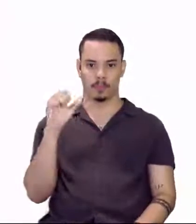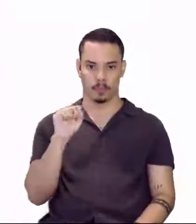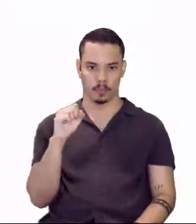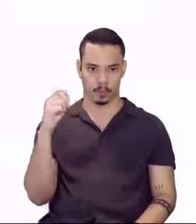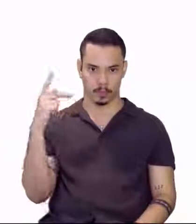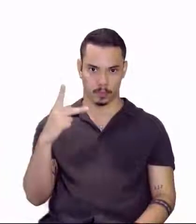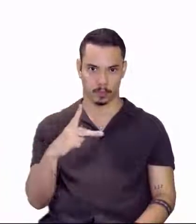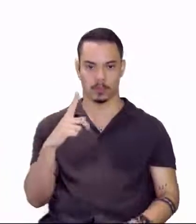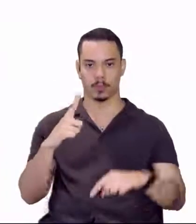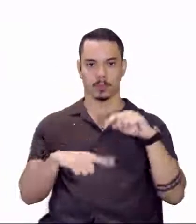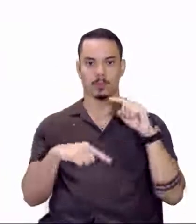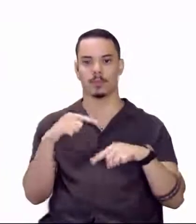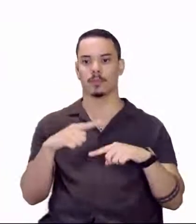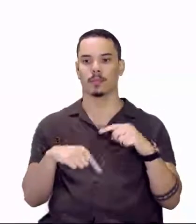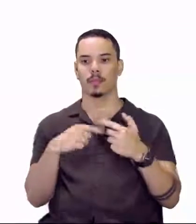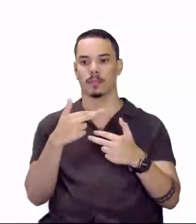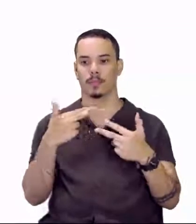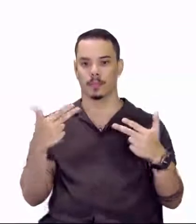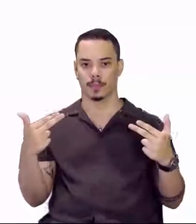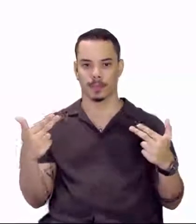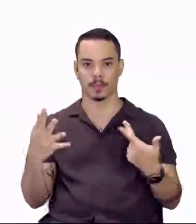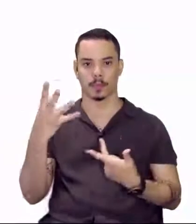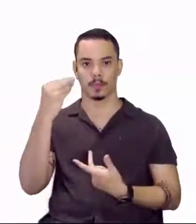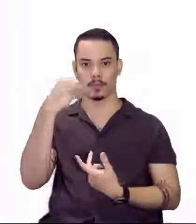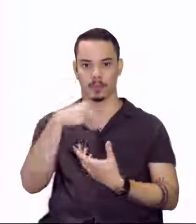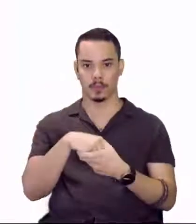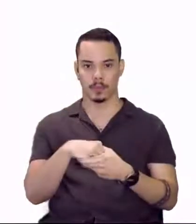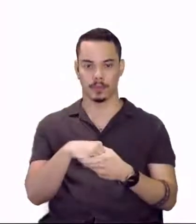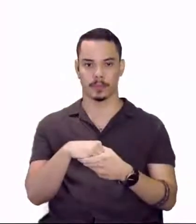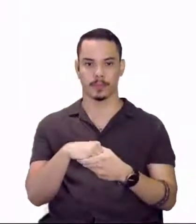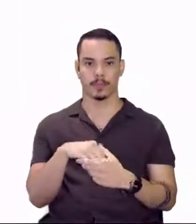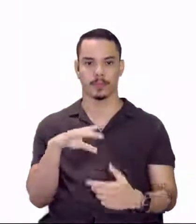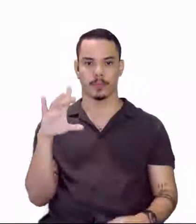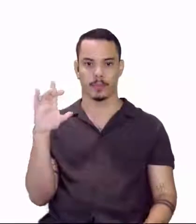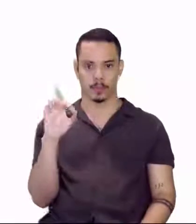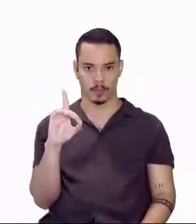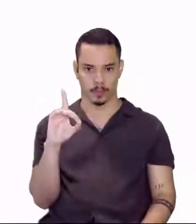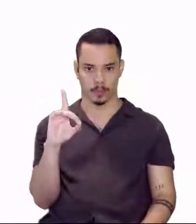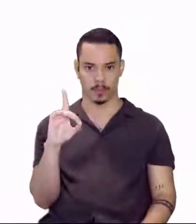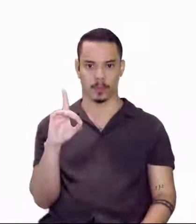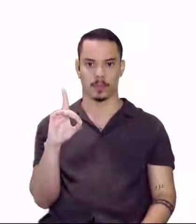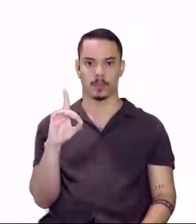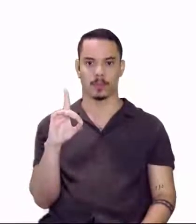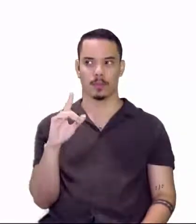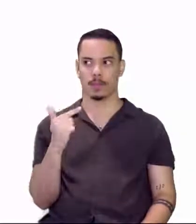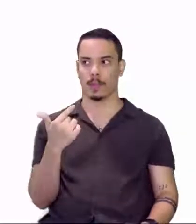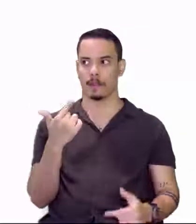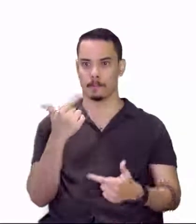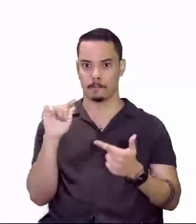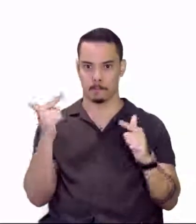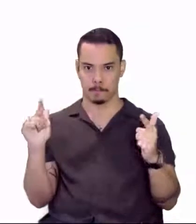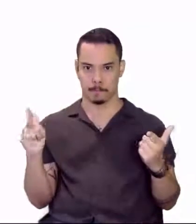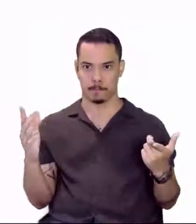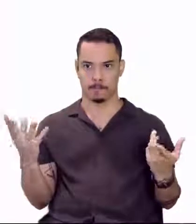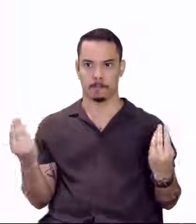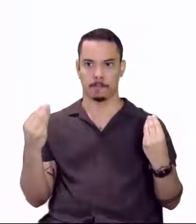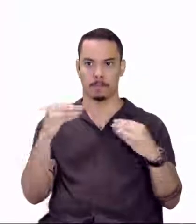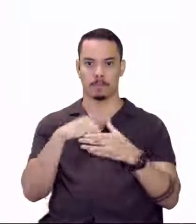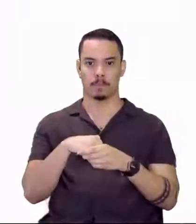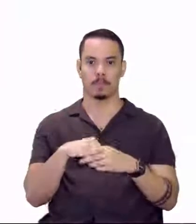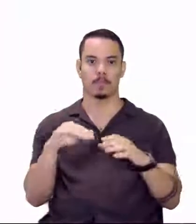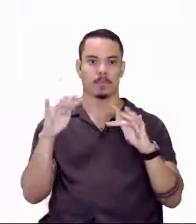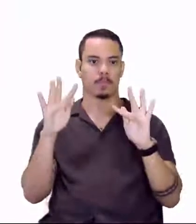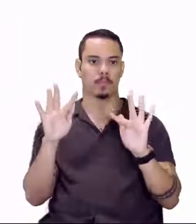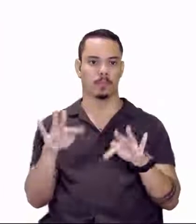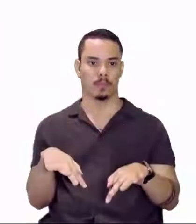Os elementos de transição externa terminam em D. E os elementos de transição interna